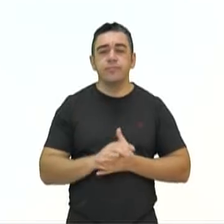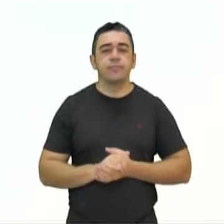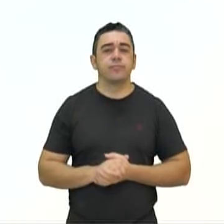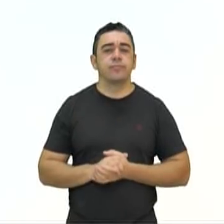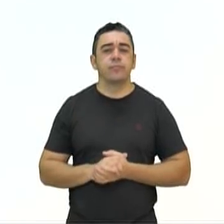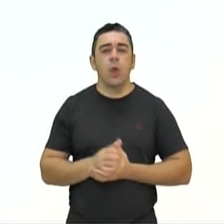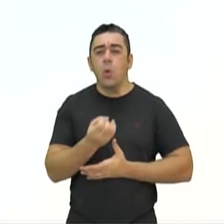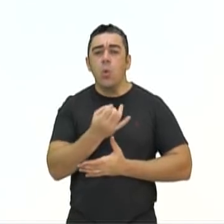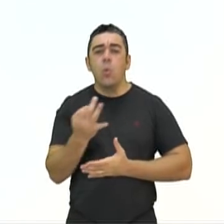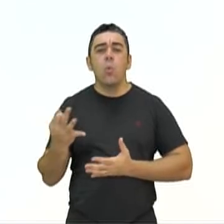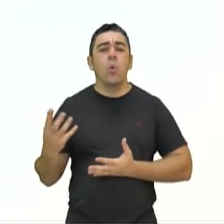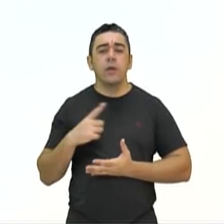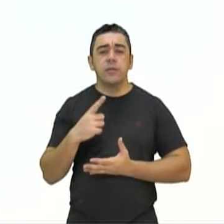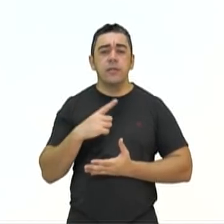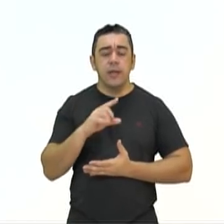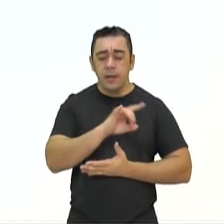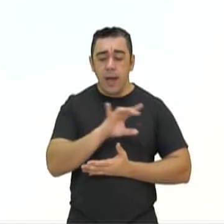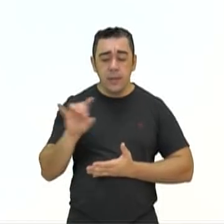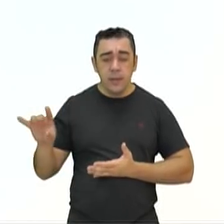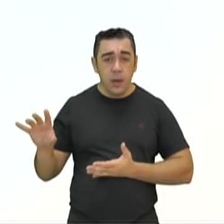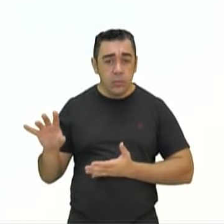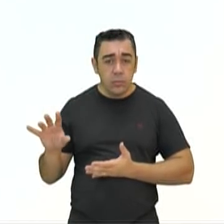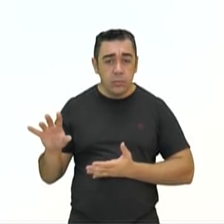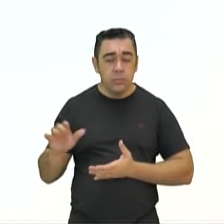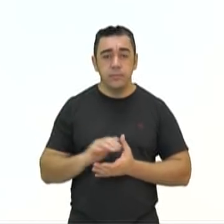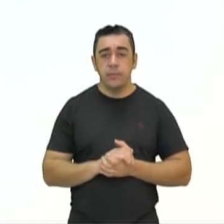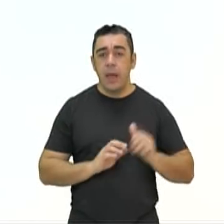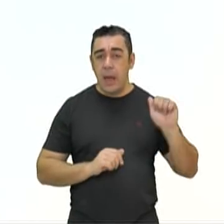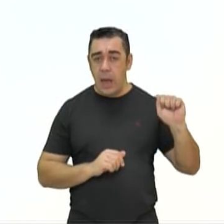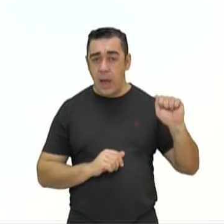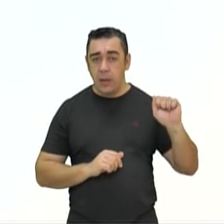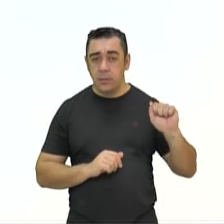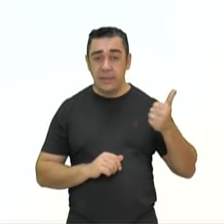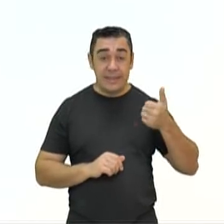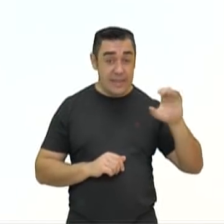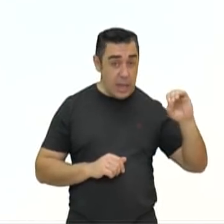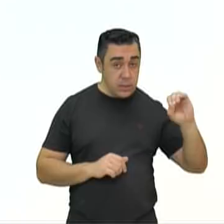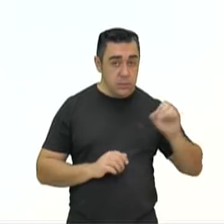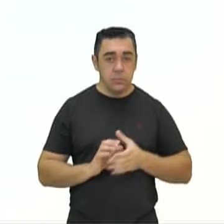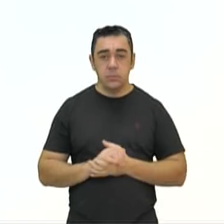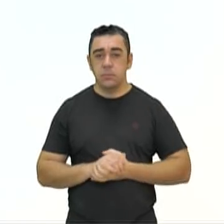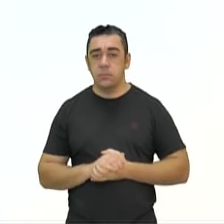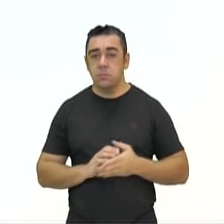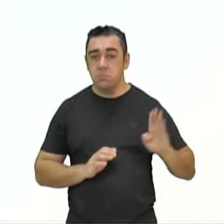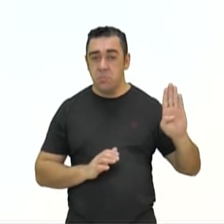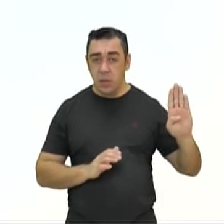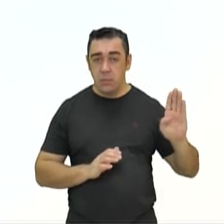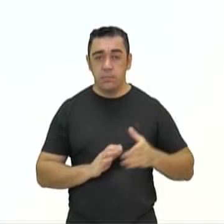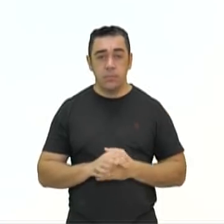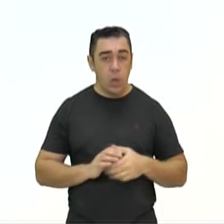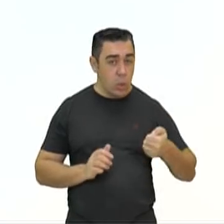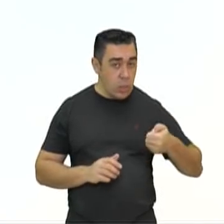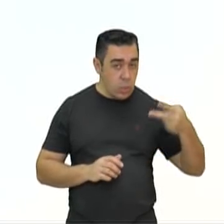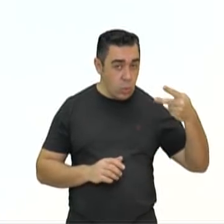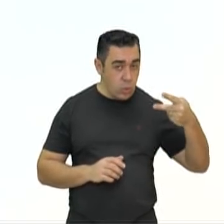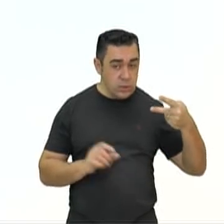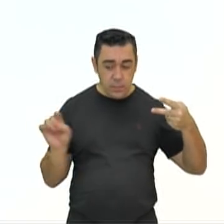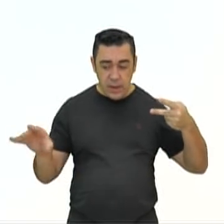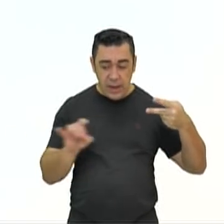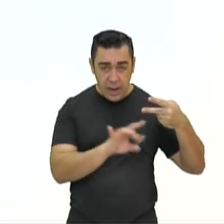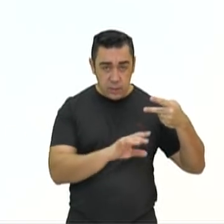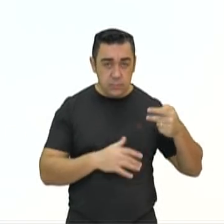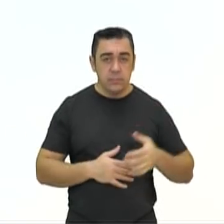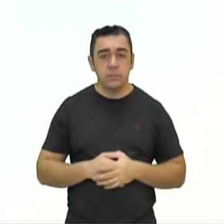Quantas peças possui cada jogador de xadrez? A, 10 peças. Alternativa B, 12 peças para cada